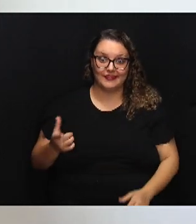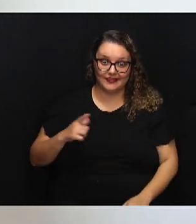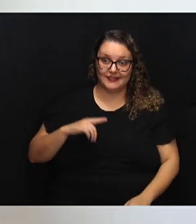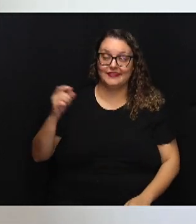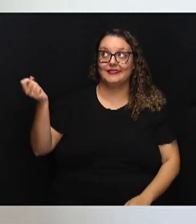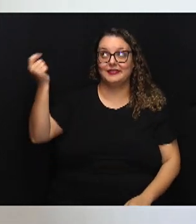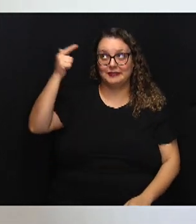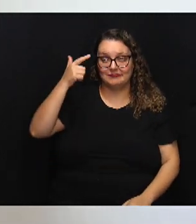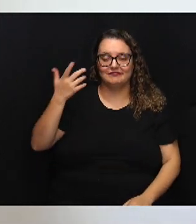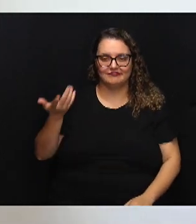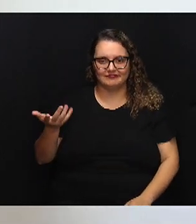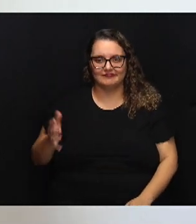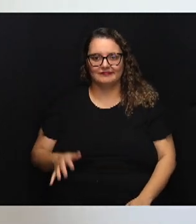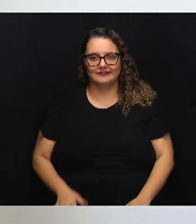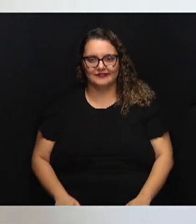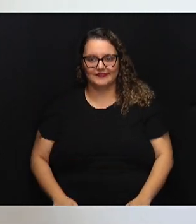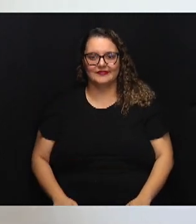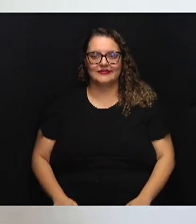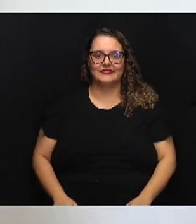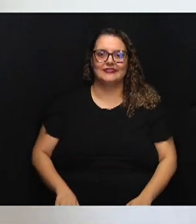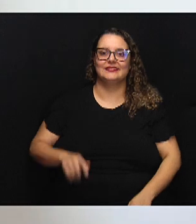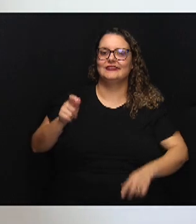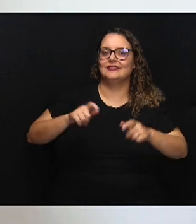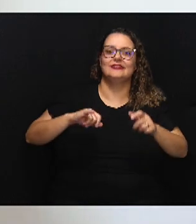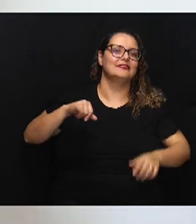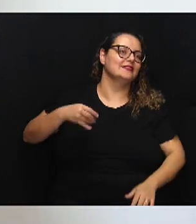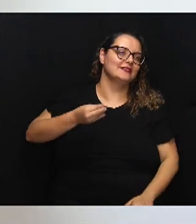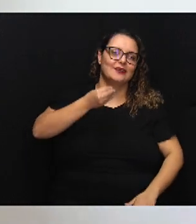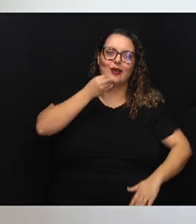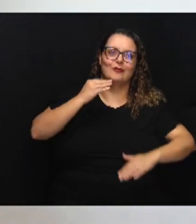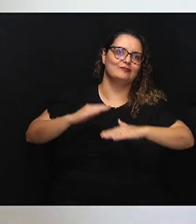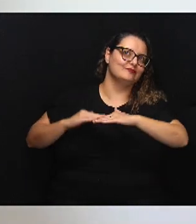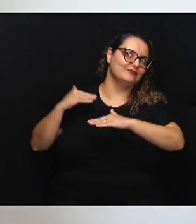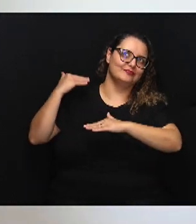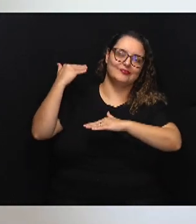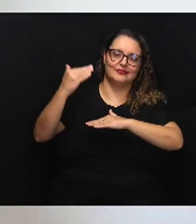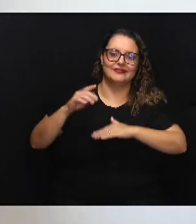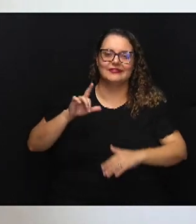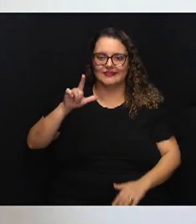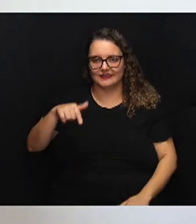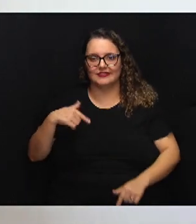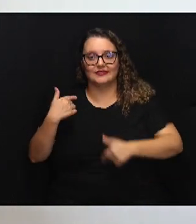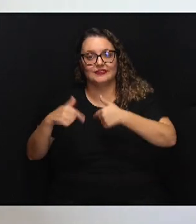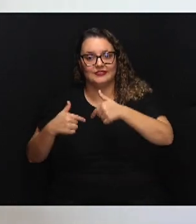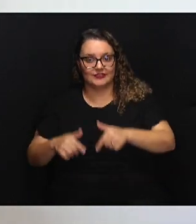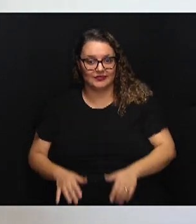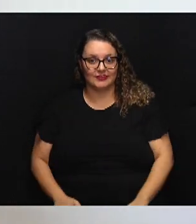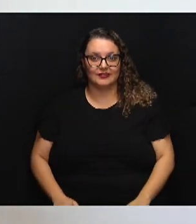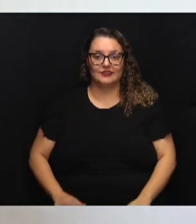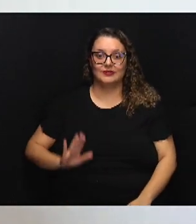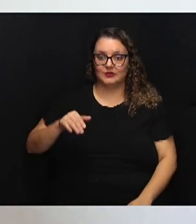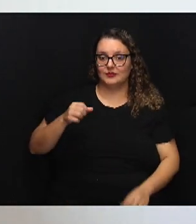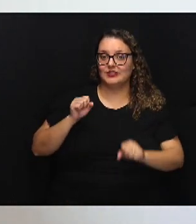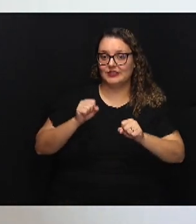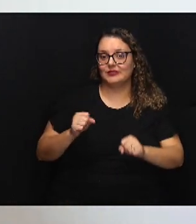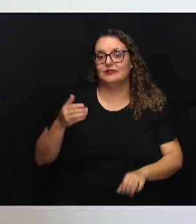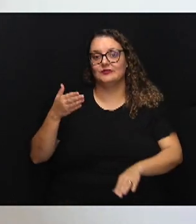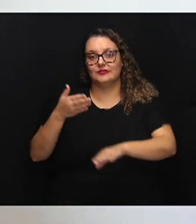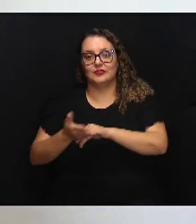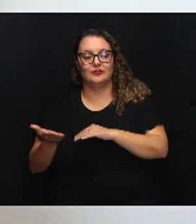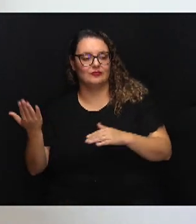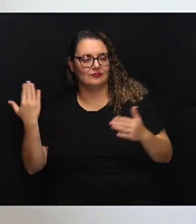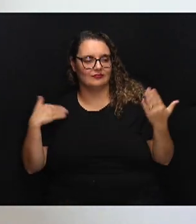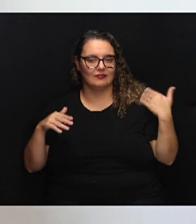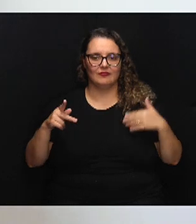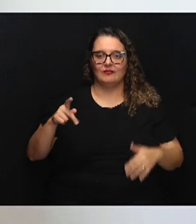muitas vezes, então as pessoas aproveitam ao máximo, mesmo depois do trabalho, quando pode ir no parque, quando pode